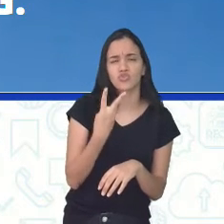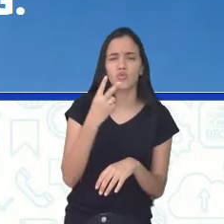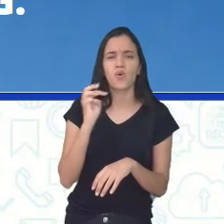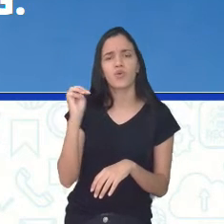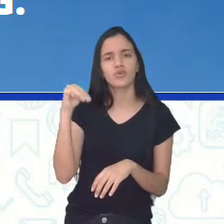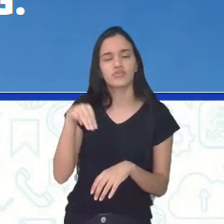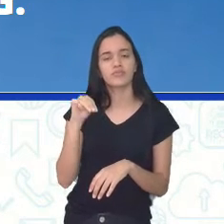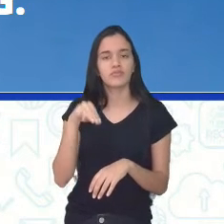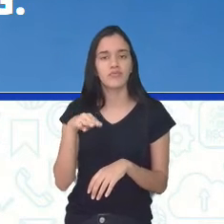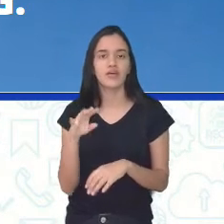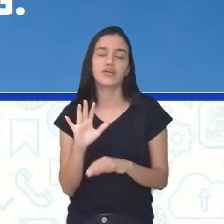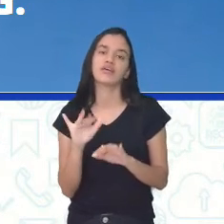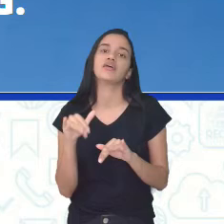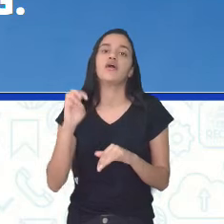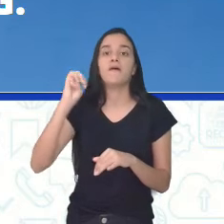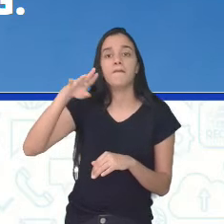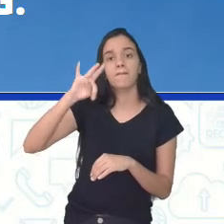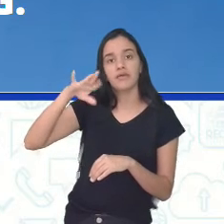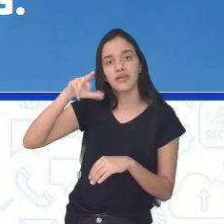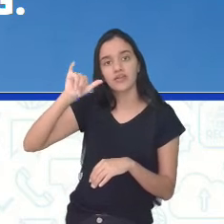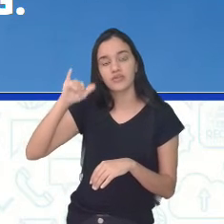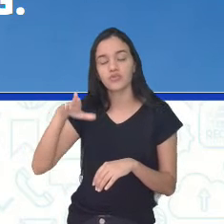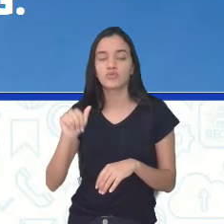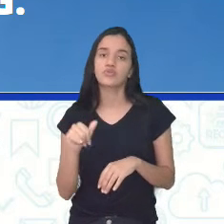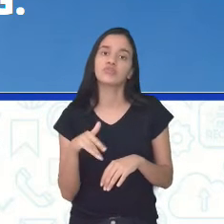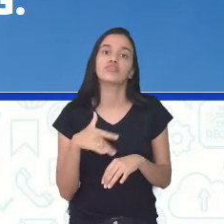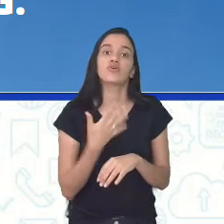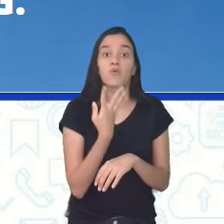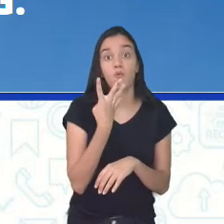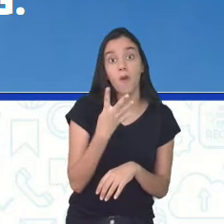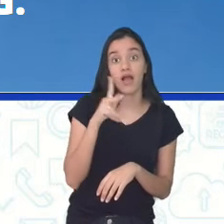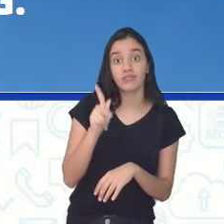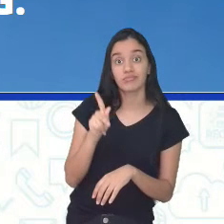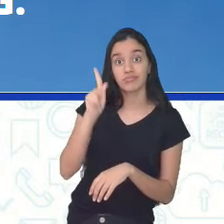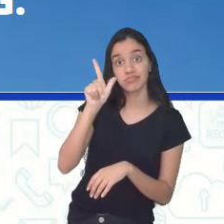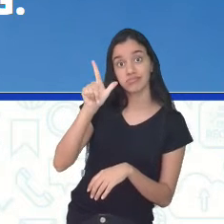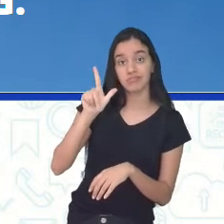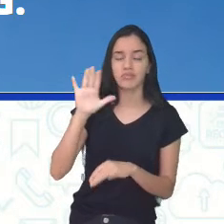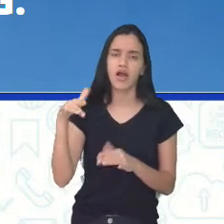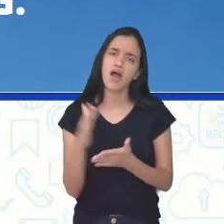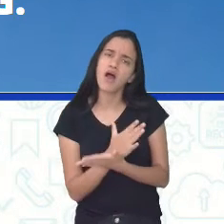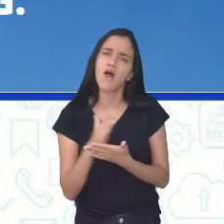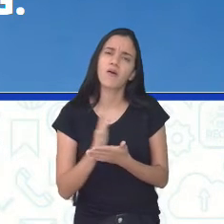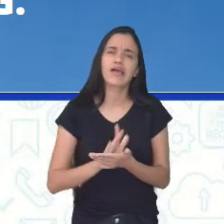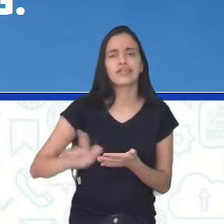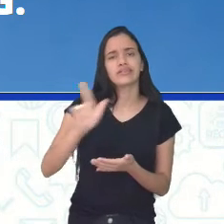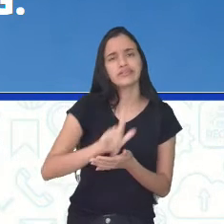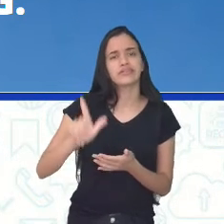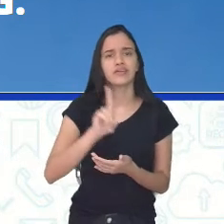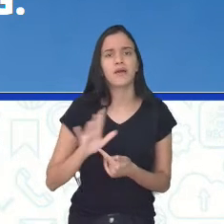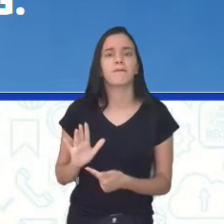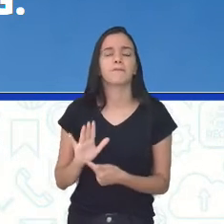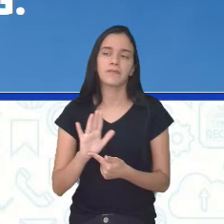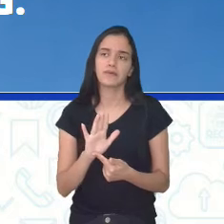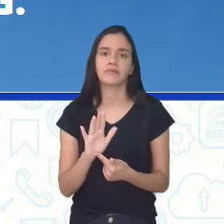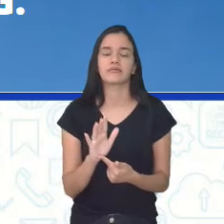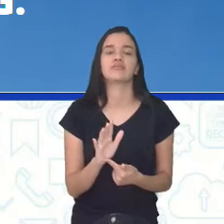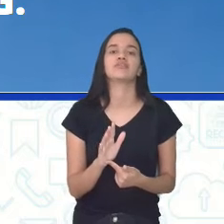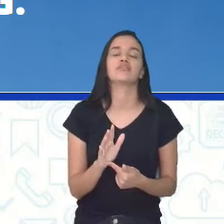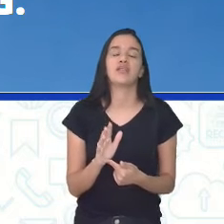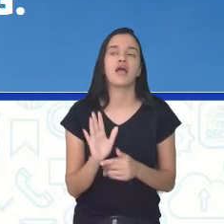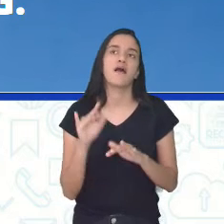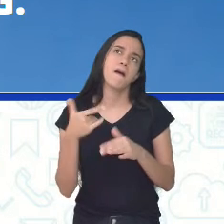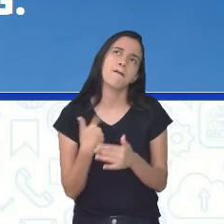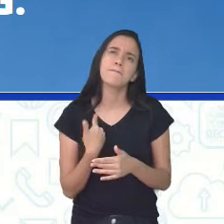questão de aproximadamente 4 quilos. A gente vai ver aí que algumas literaturas até apresentam aqui mais. Mas eu